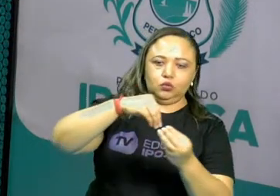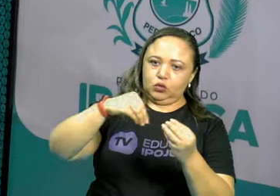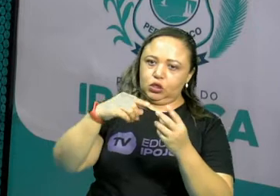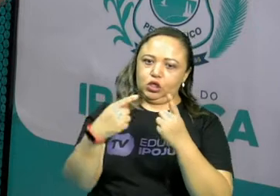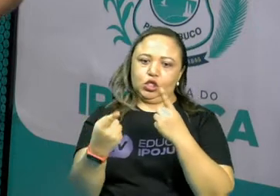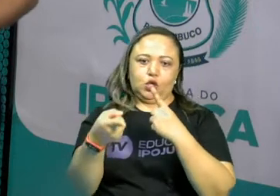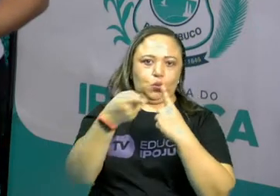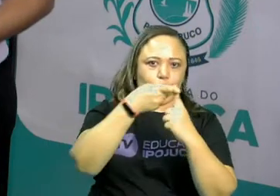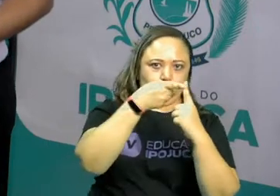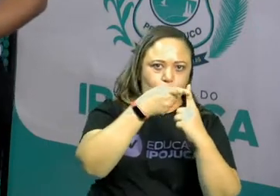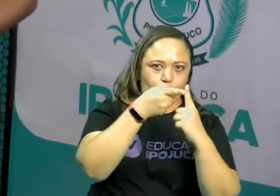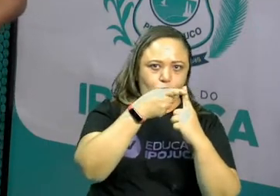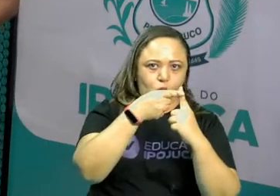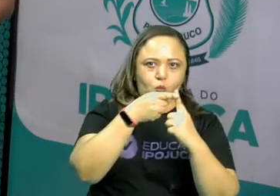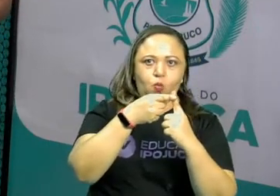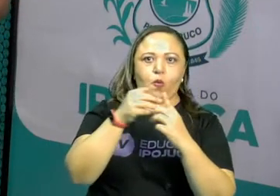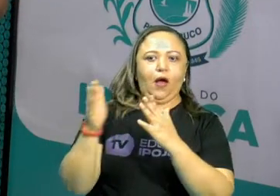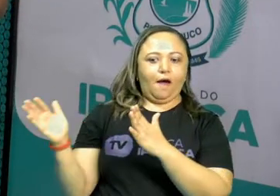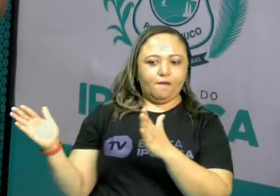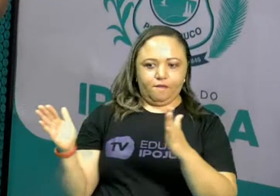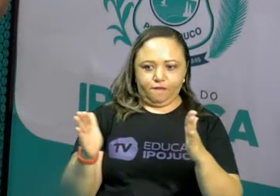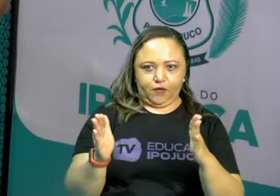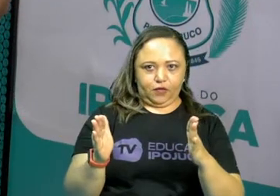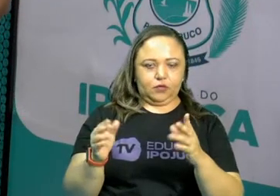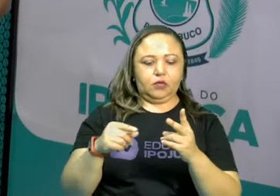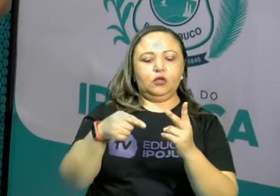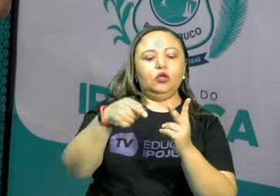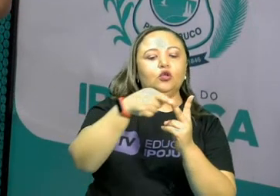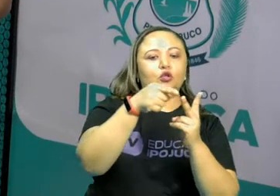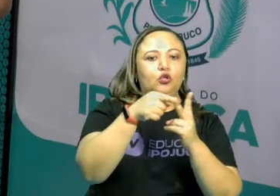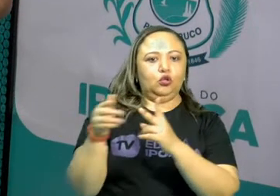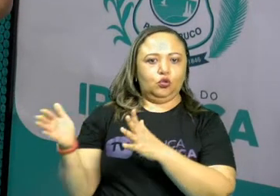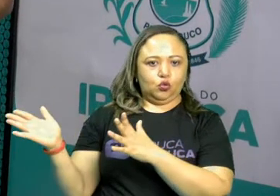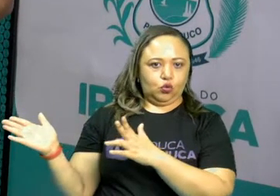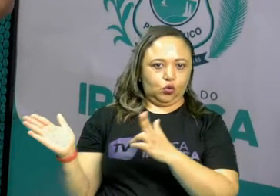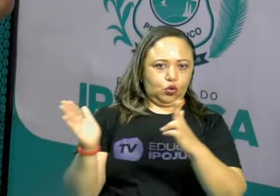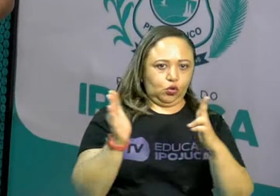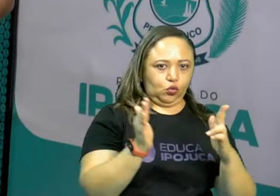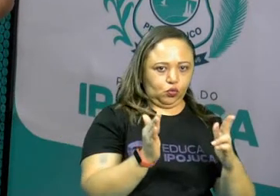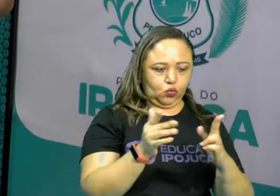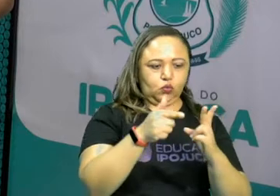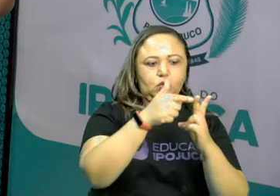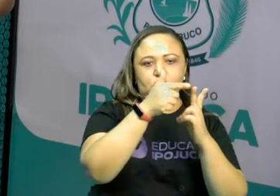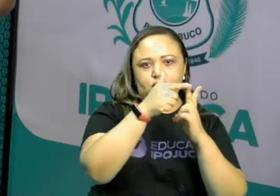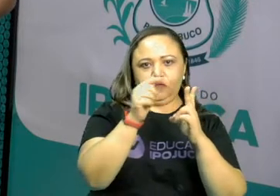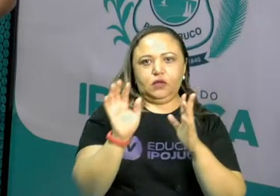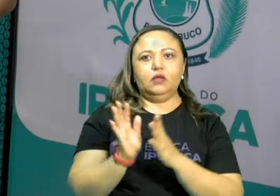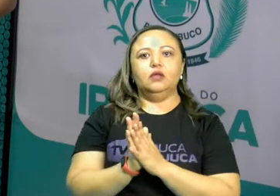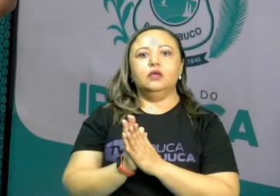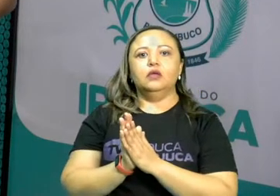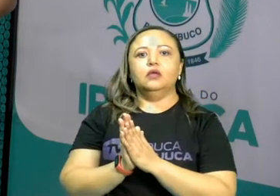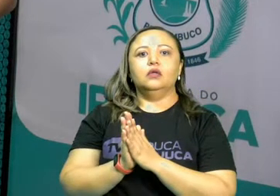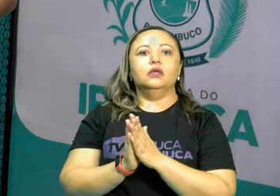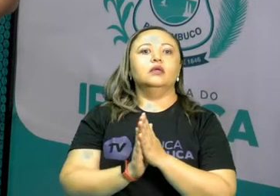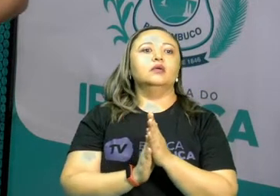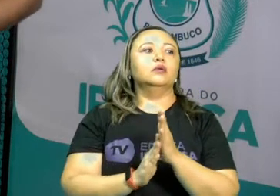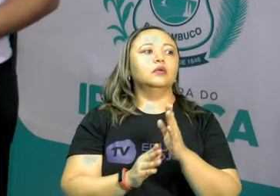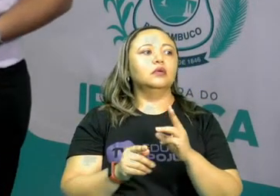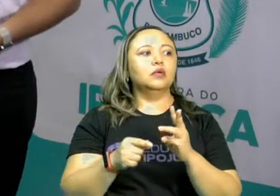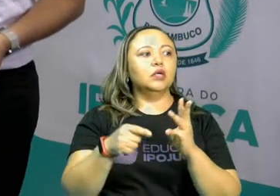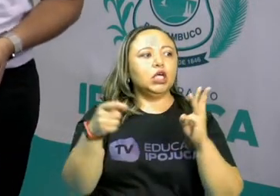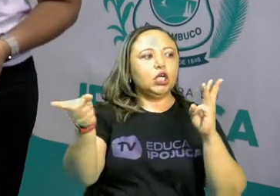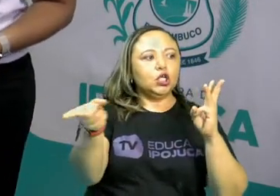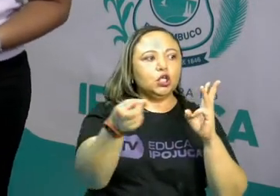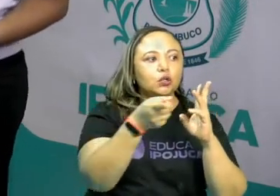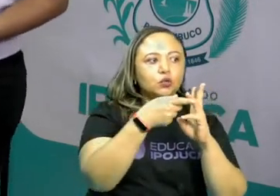fase. Mistura de duas fases, que é quando eu estou vendo as duas substâncias que fazem parte dessa